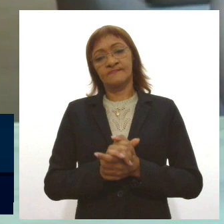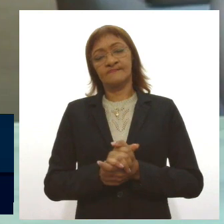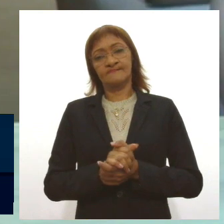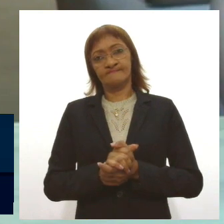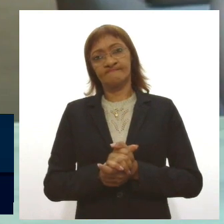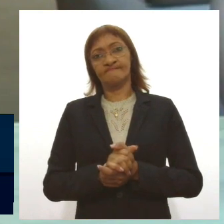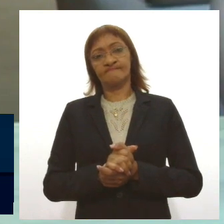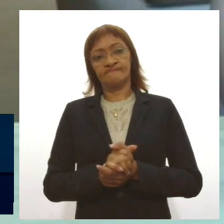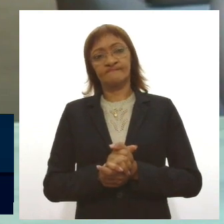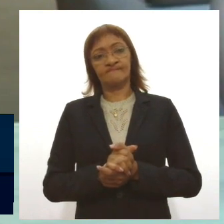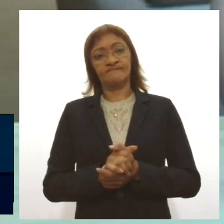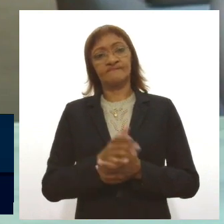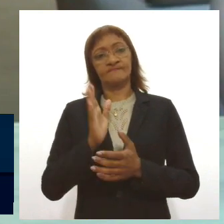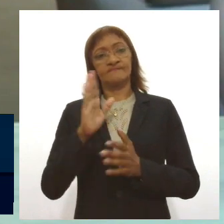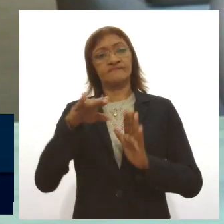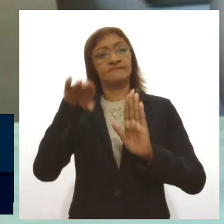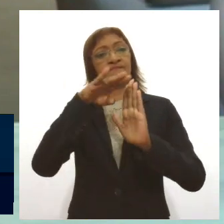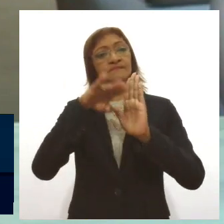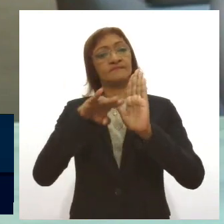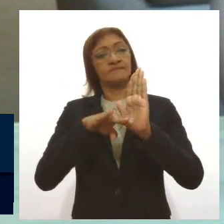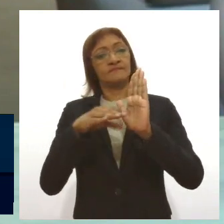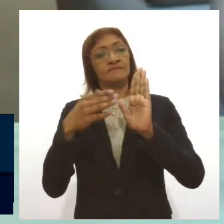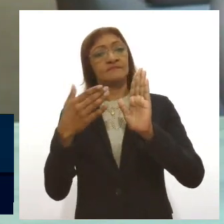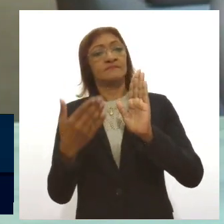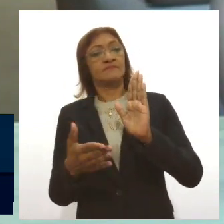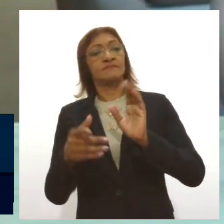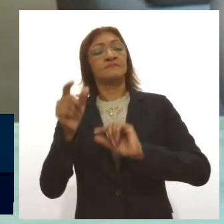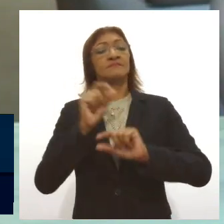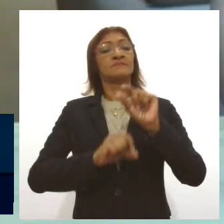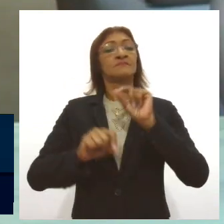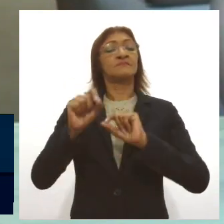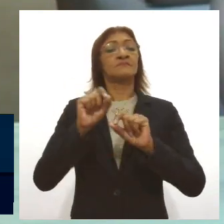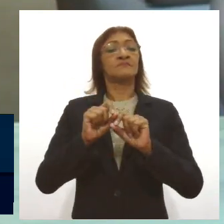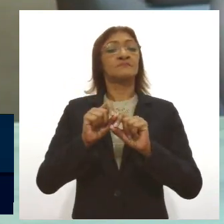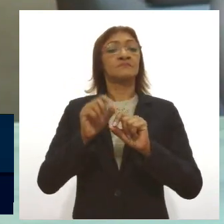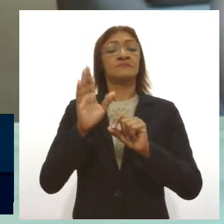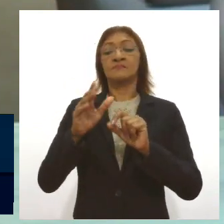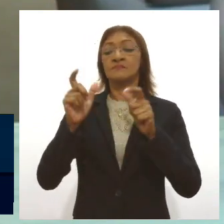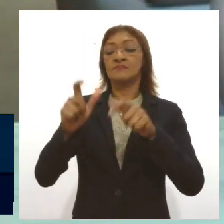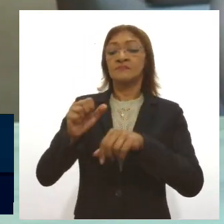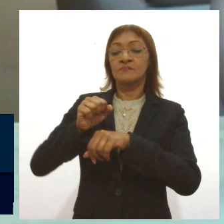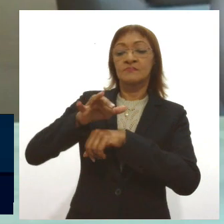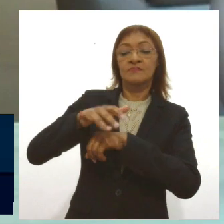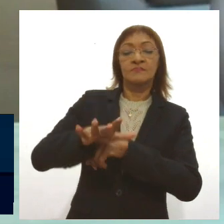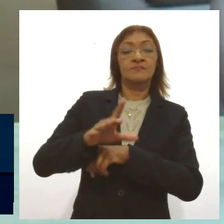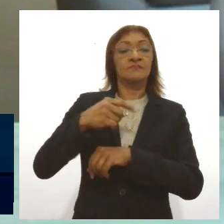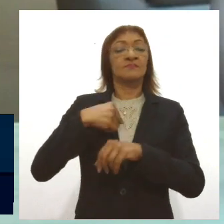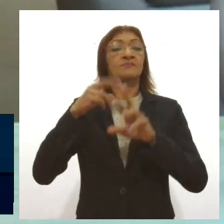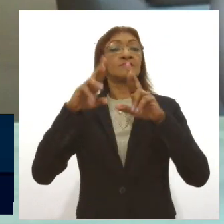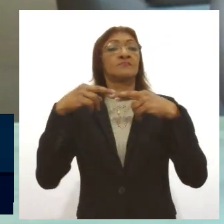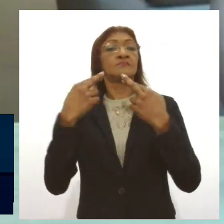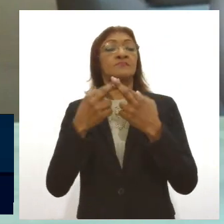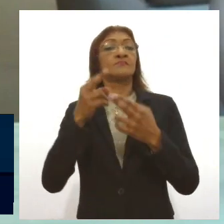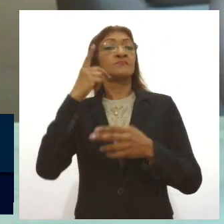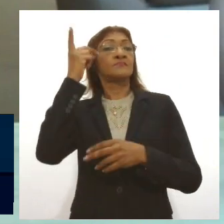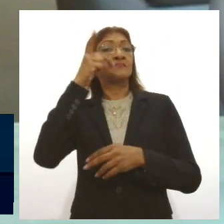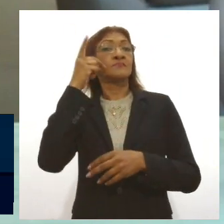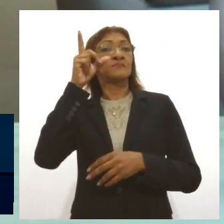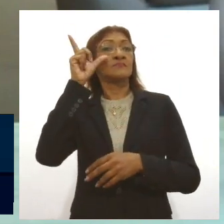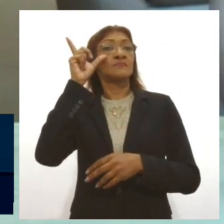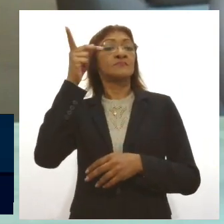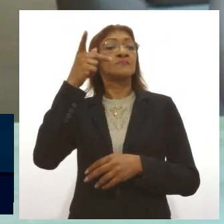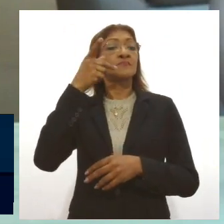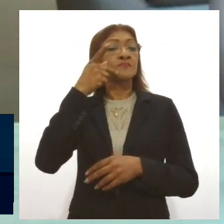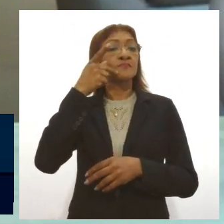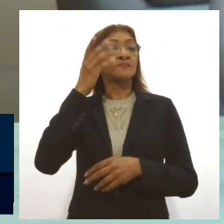foram colocados em pauta. Essa questão costeira, eu participei da reunião onde o deputado Luciano Pimentel, né,